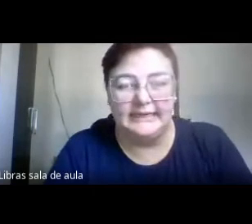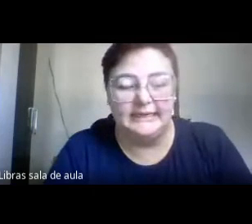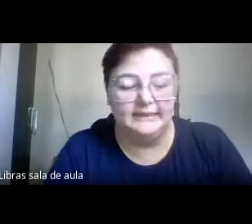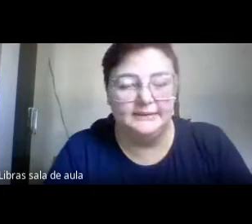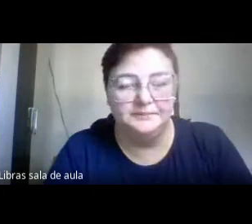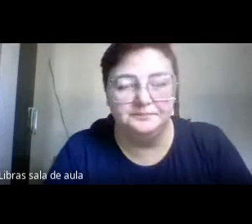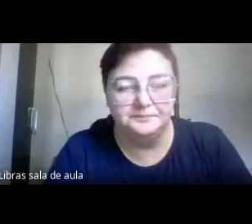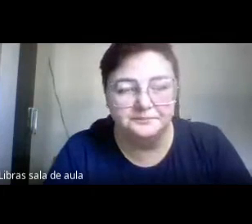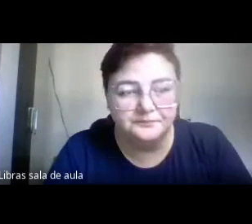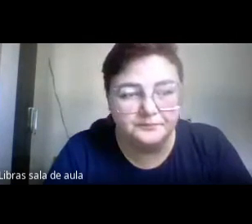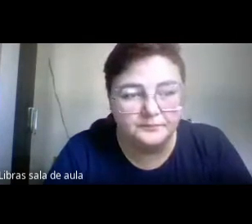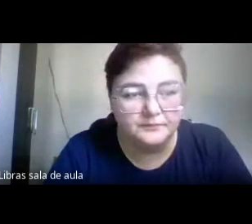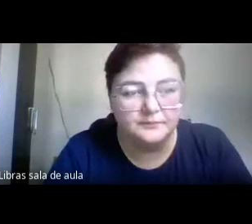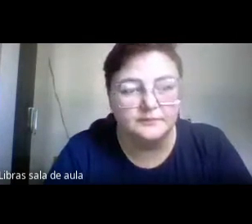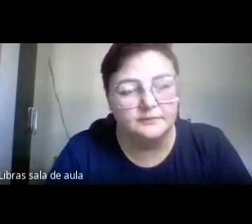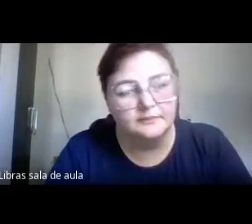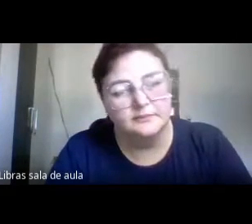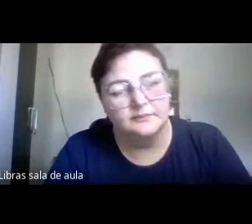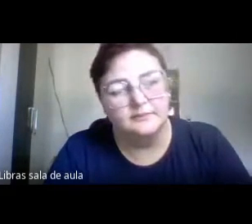Vamos lá.